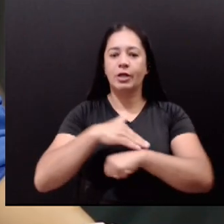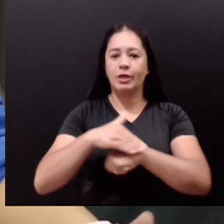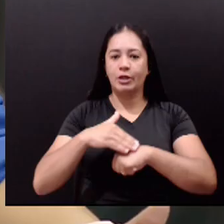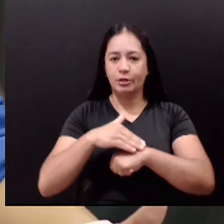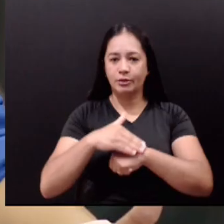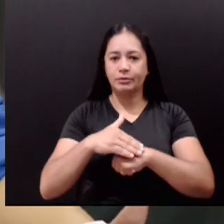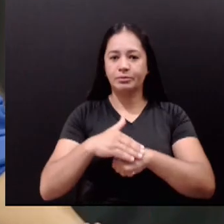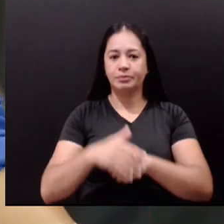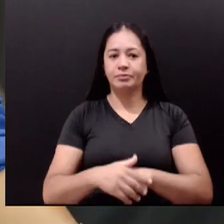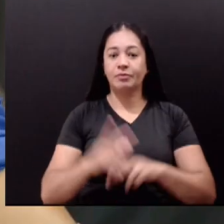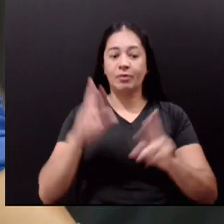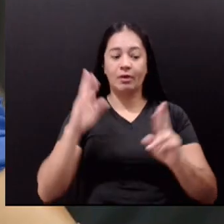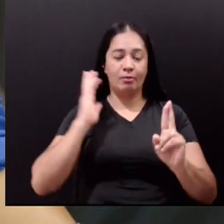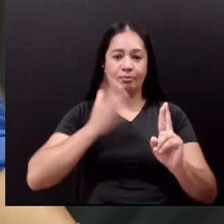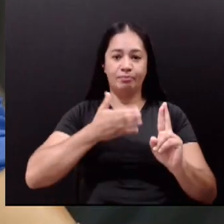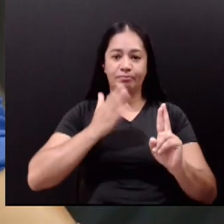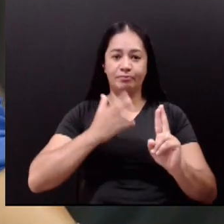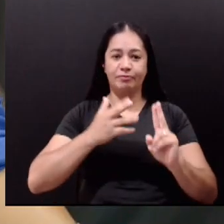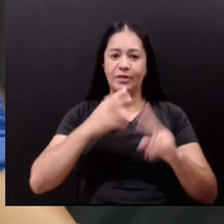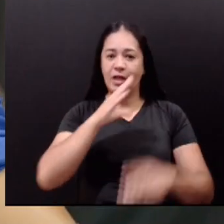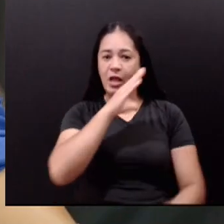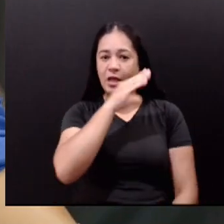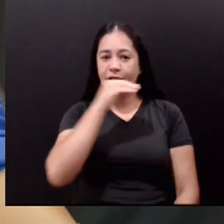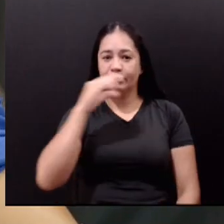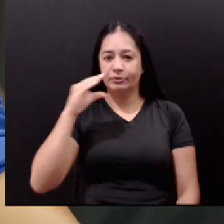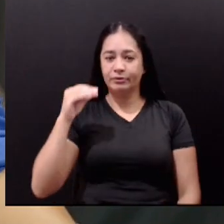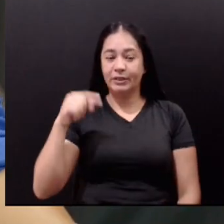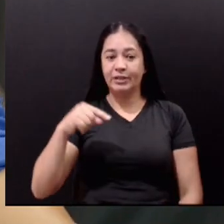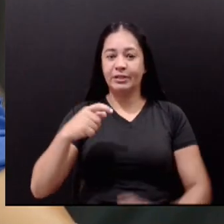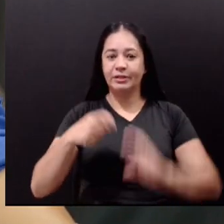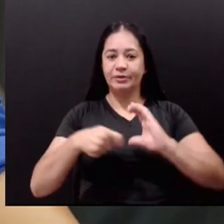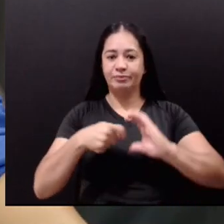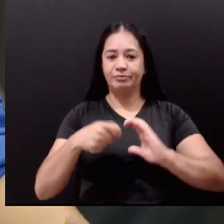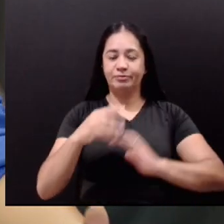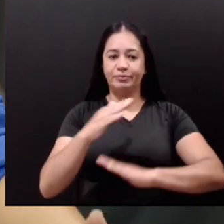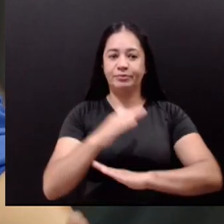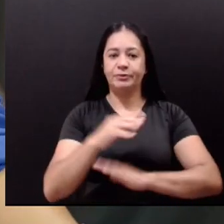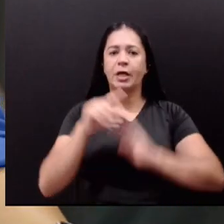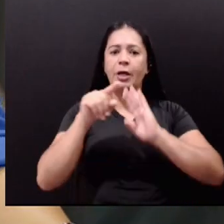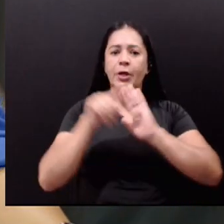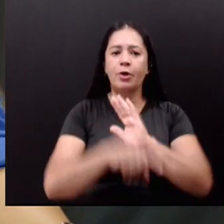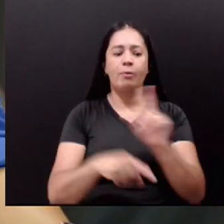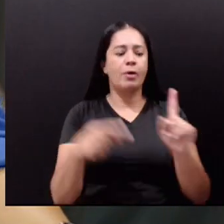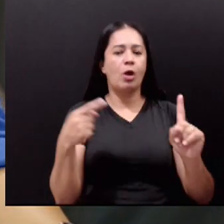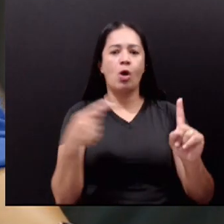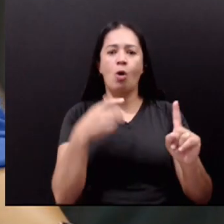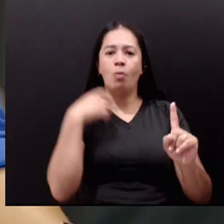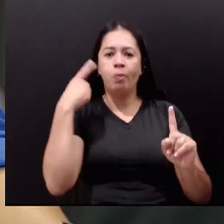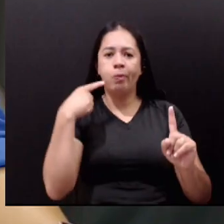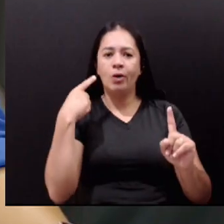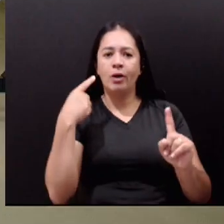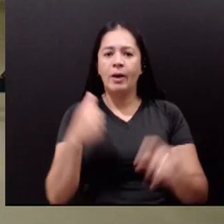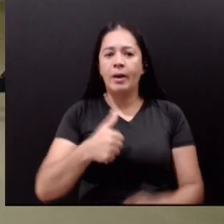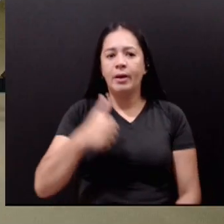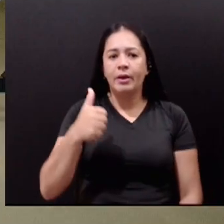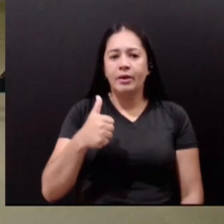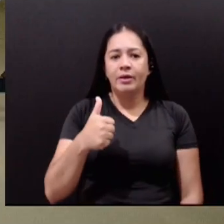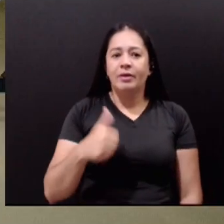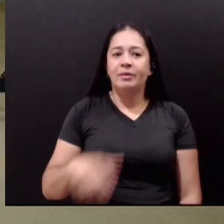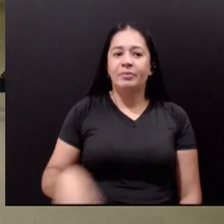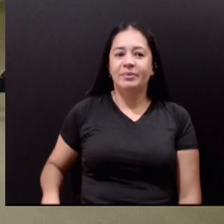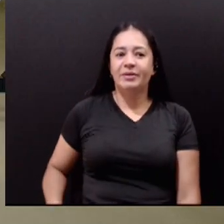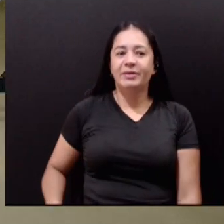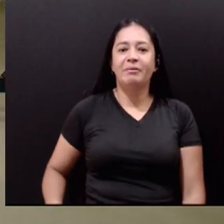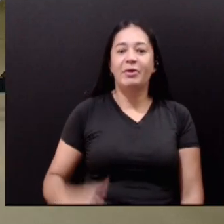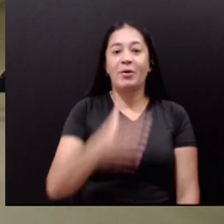à adolescência aqui no Estúdio Câmara. Agora eu pergunto para o doutor Rodrigo. Primeiro eu quero perguntar para o pai Rodrigo, né? Pai